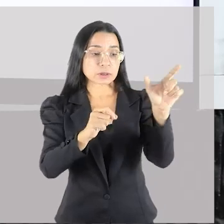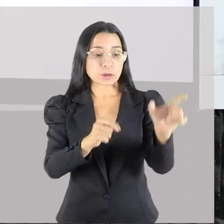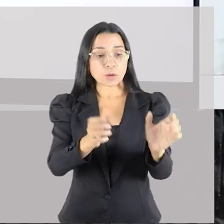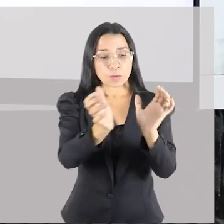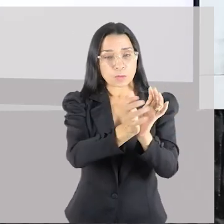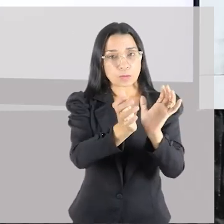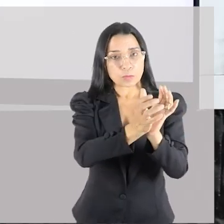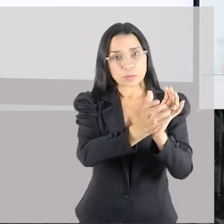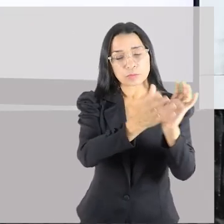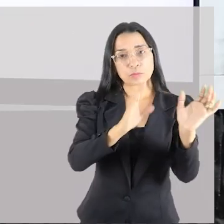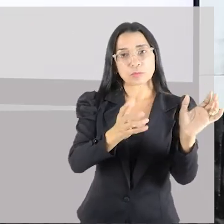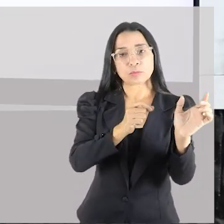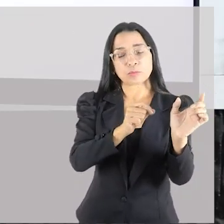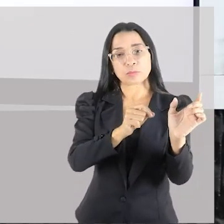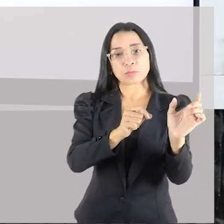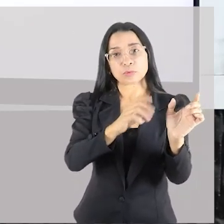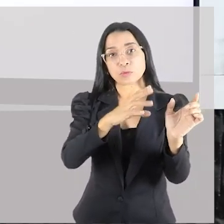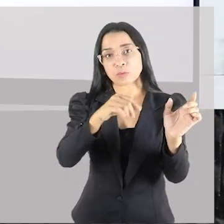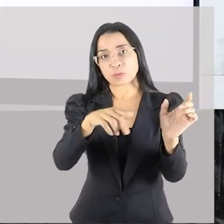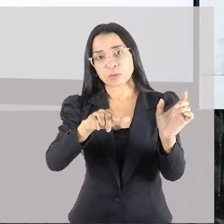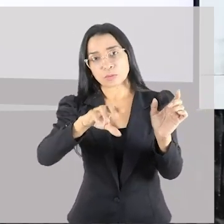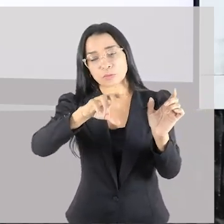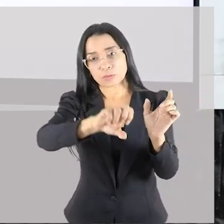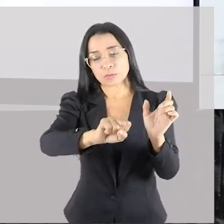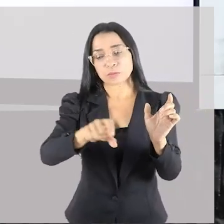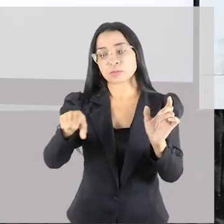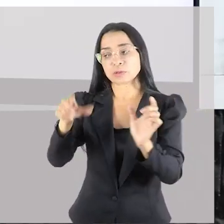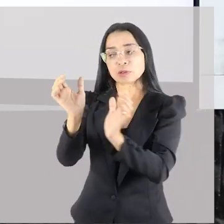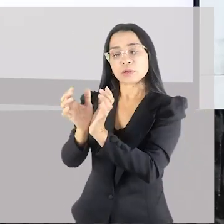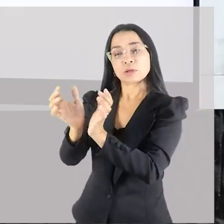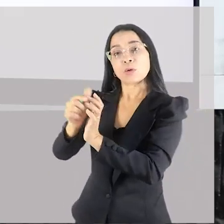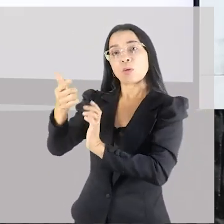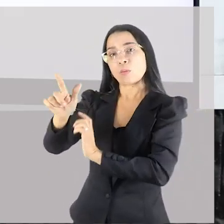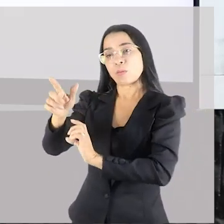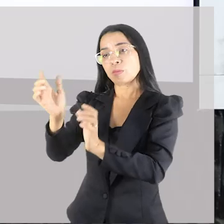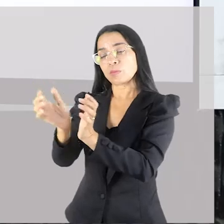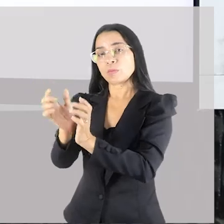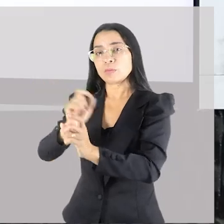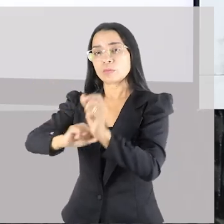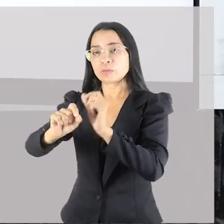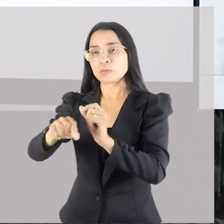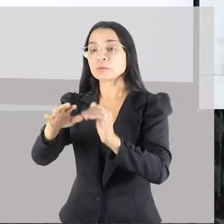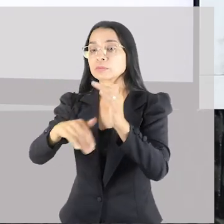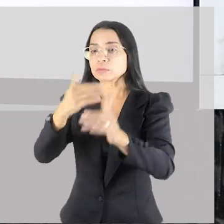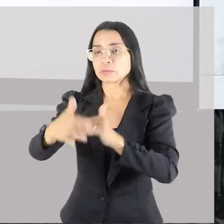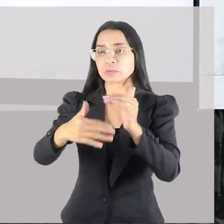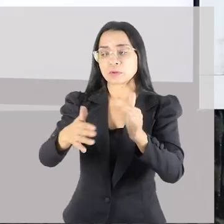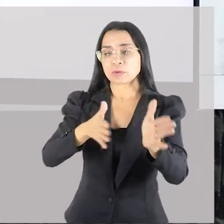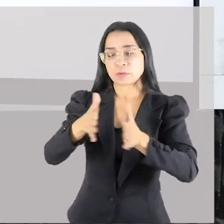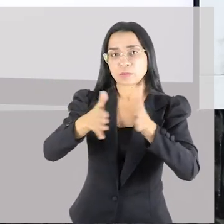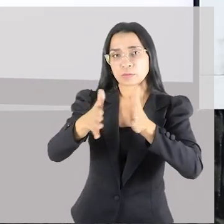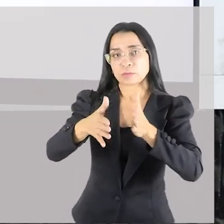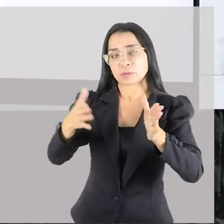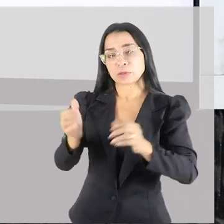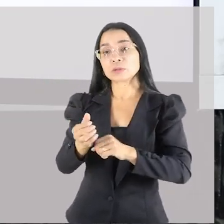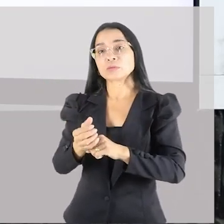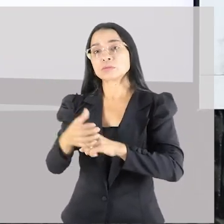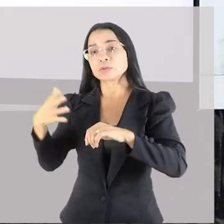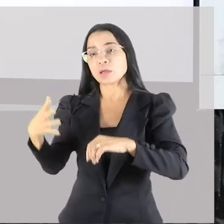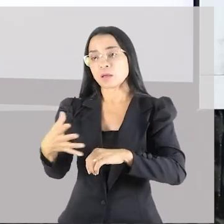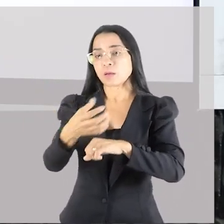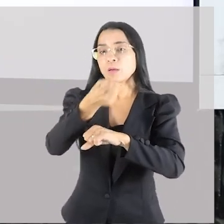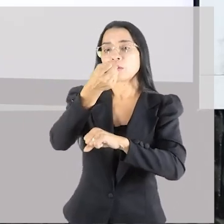vão desenvolver-se nesse período, desde a colonização até então aqui, com esse processo de